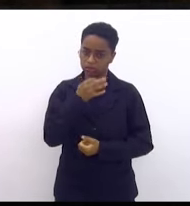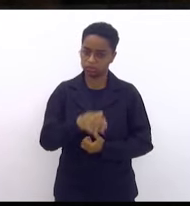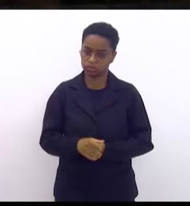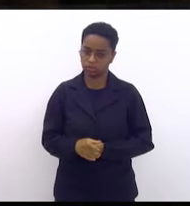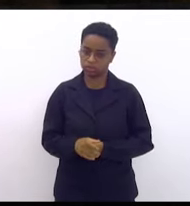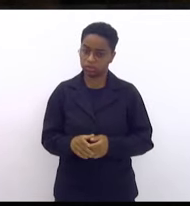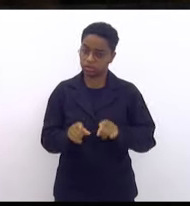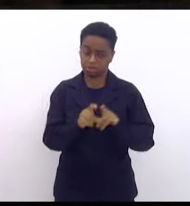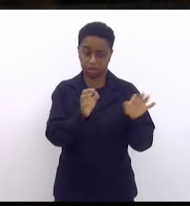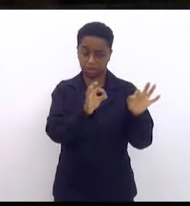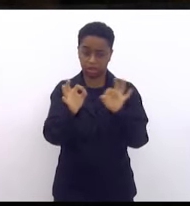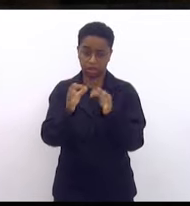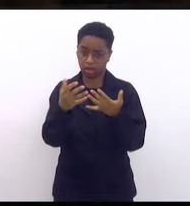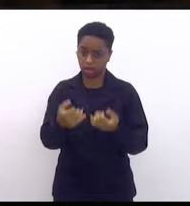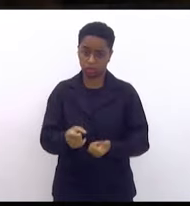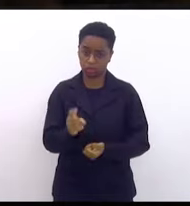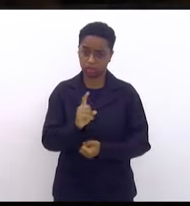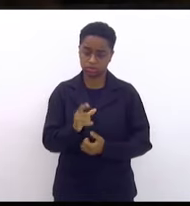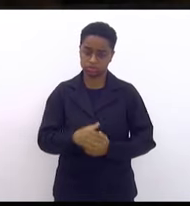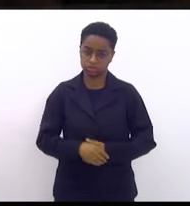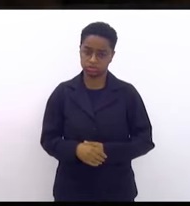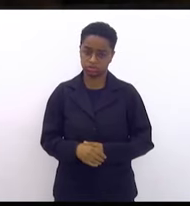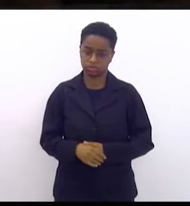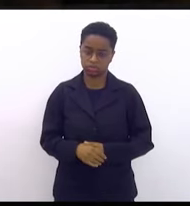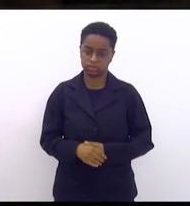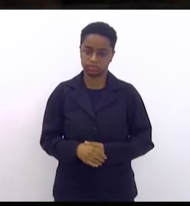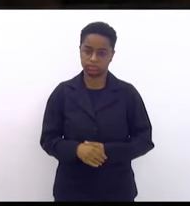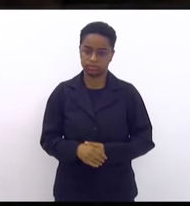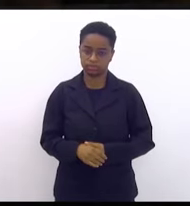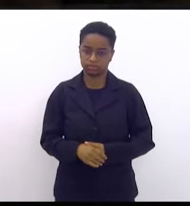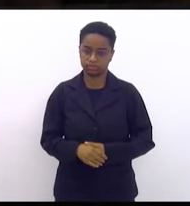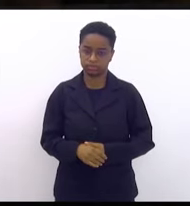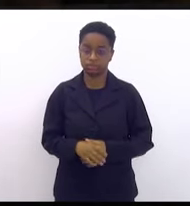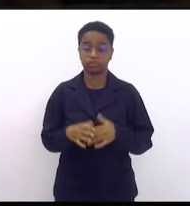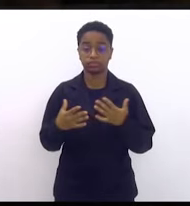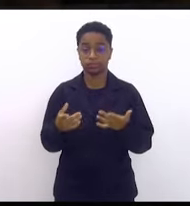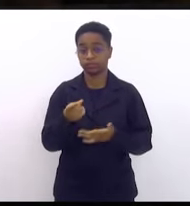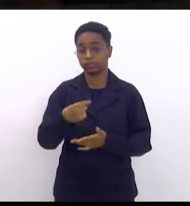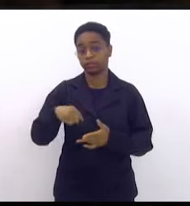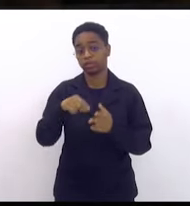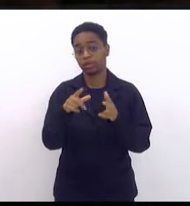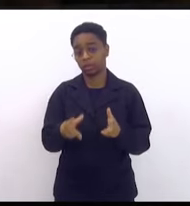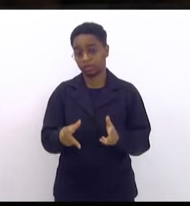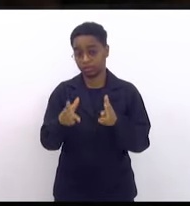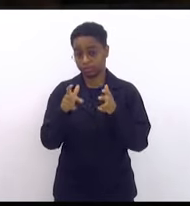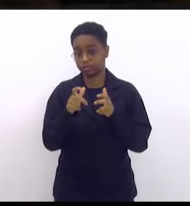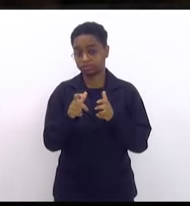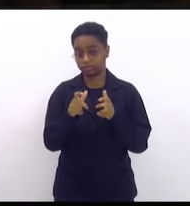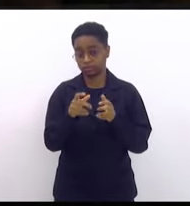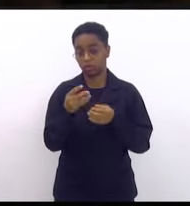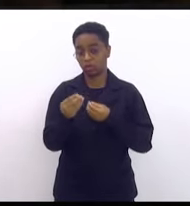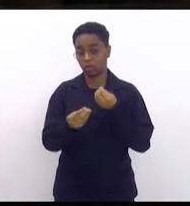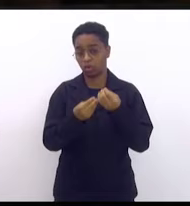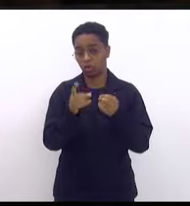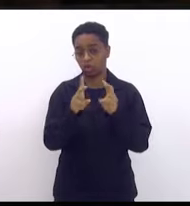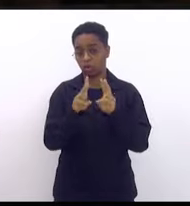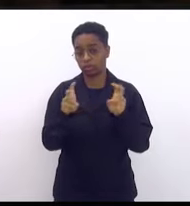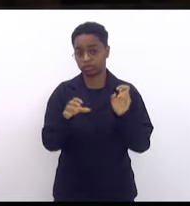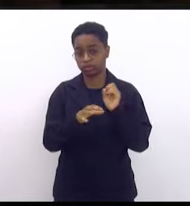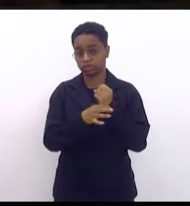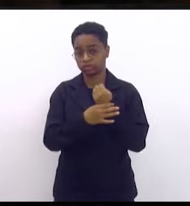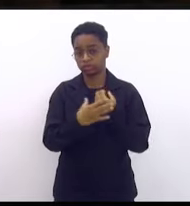ninguém. Então, o senhor veja como a questão da segurança